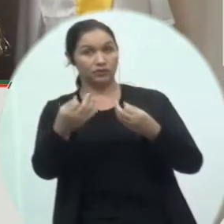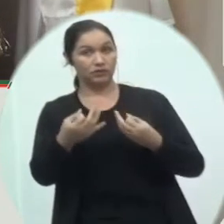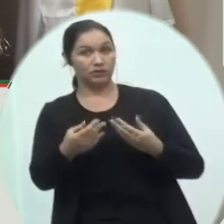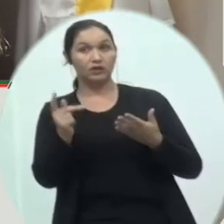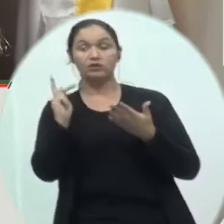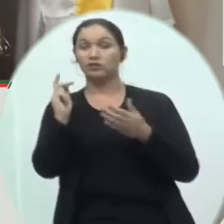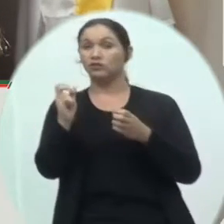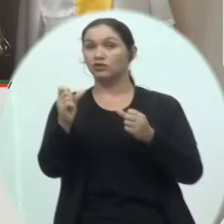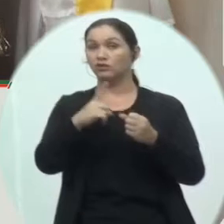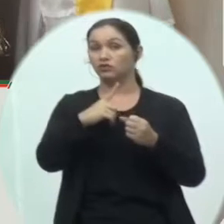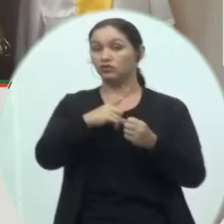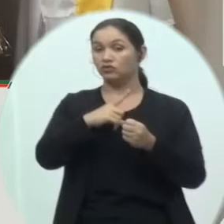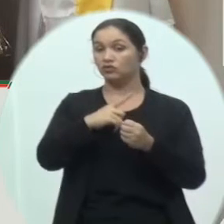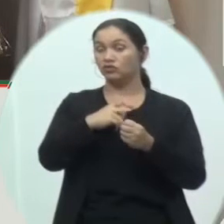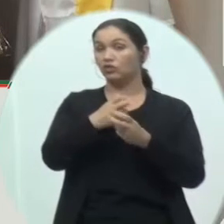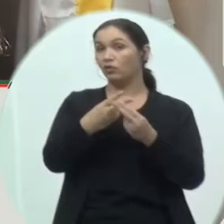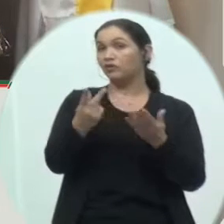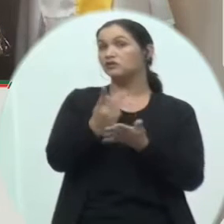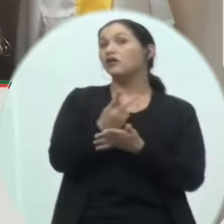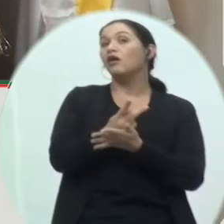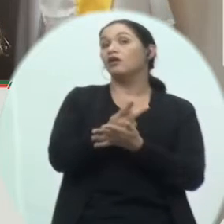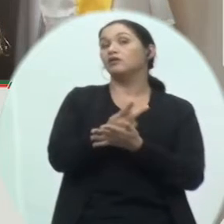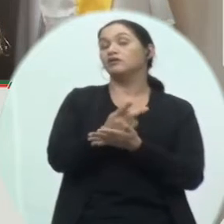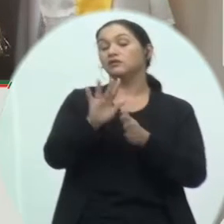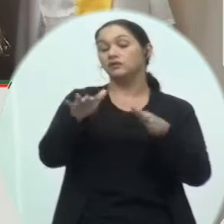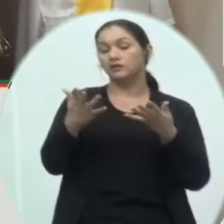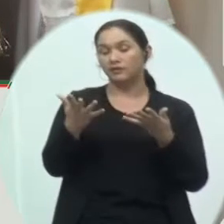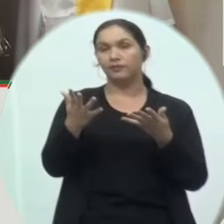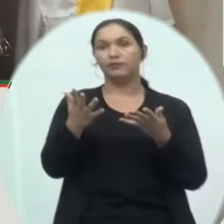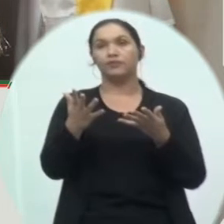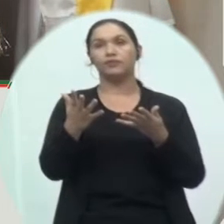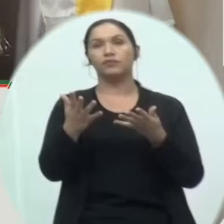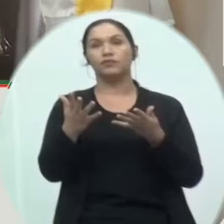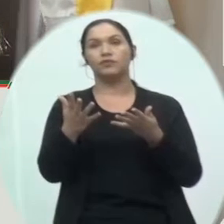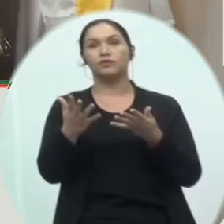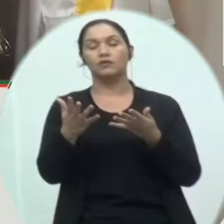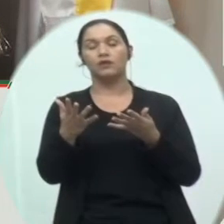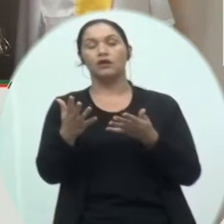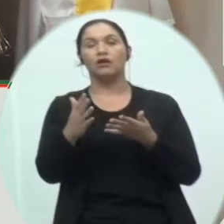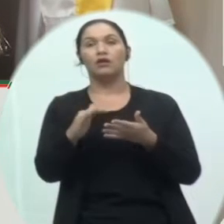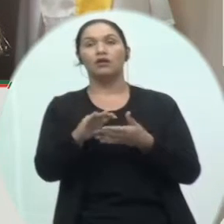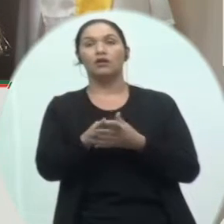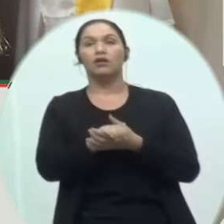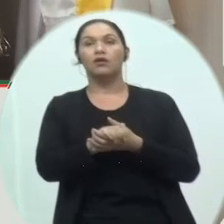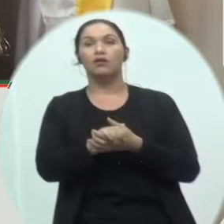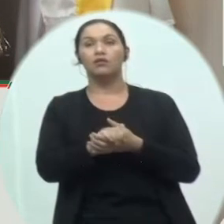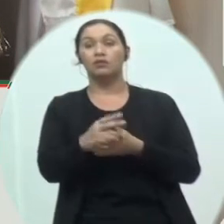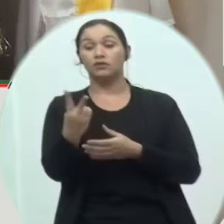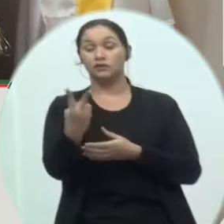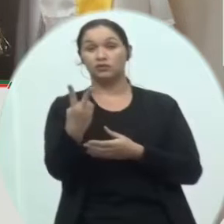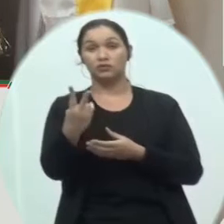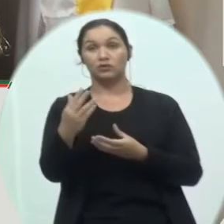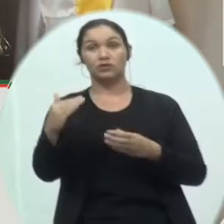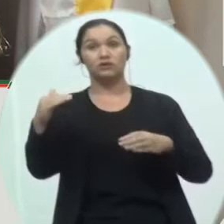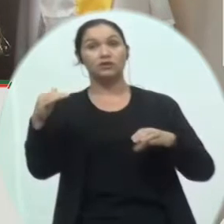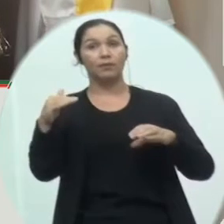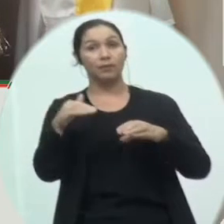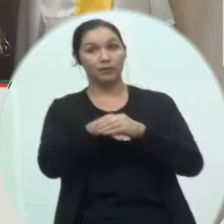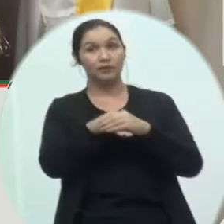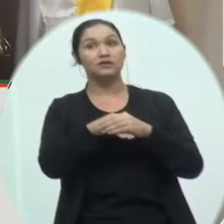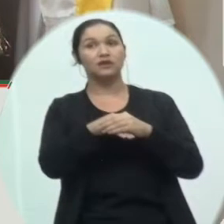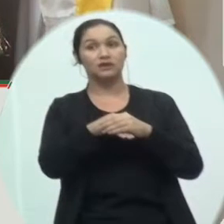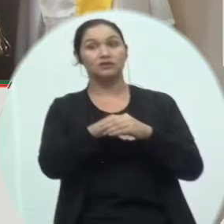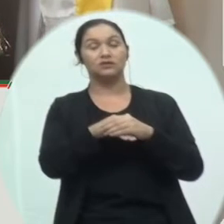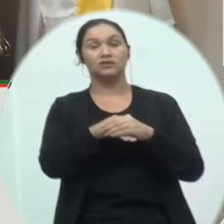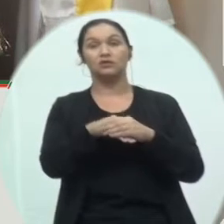Eles estão por temáticas, né? Tomando ciência do que está acontecendo, dos dois processos licitatórios que houve,